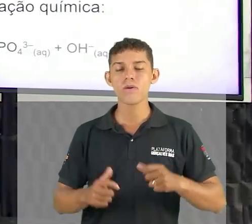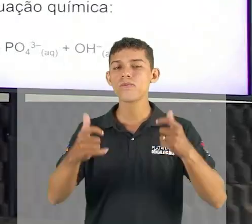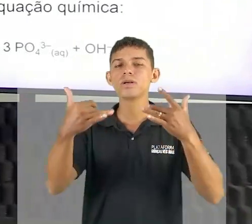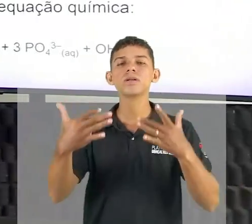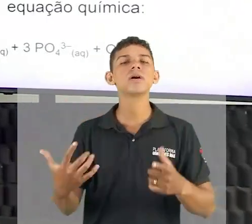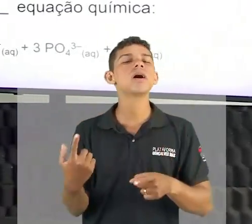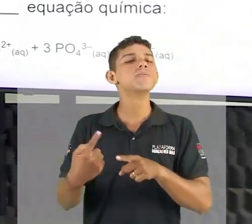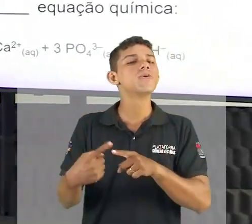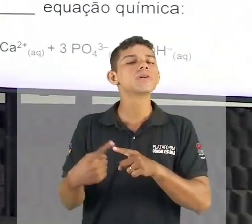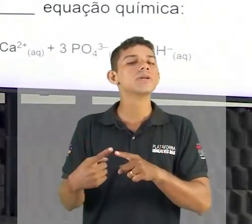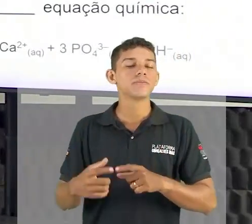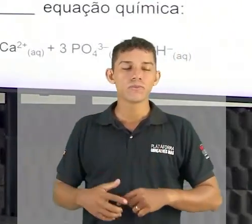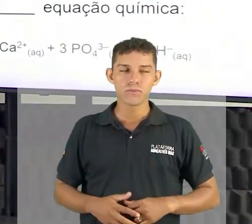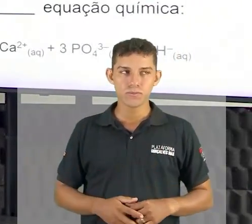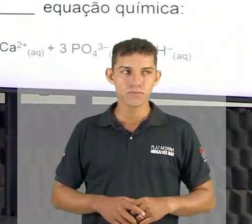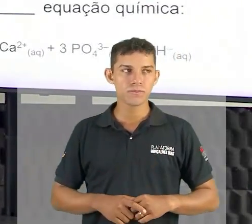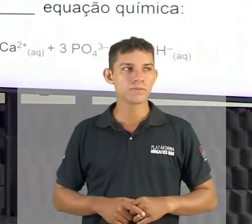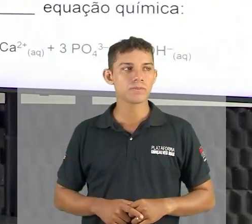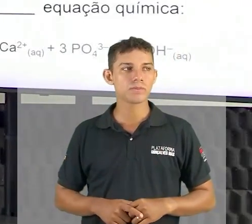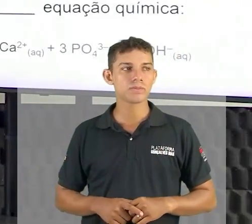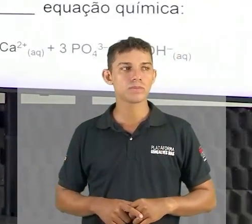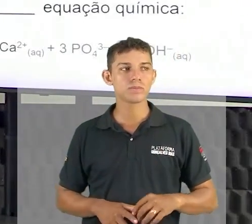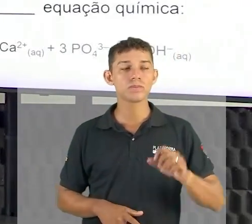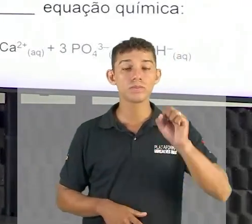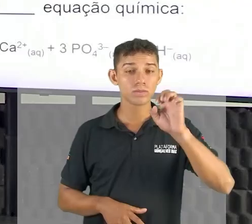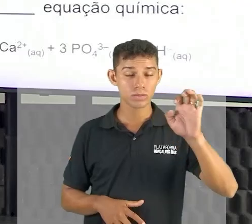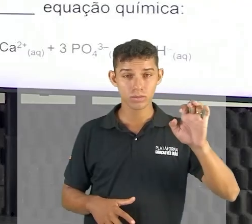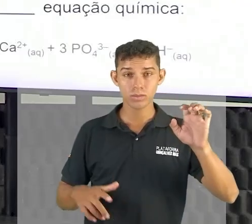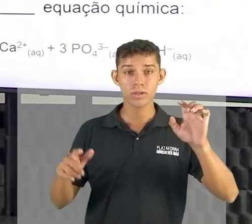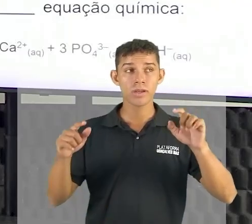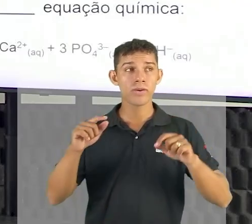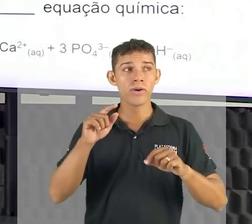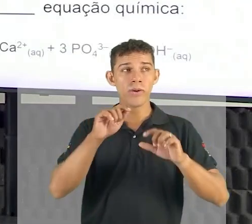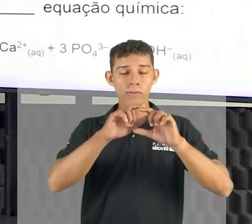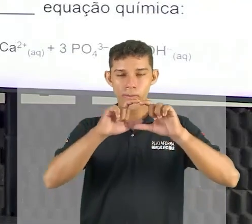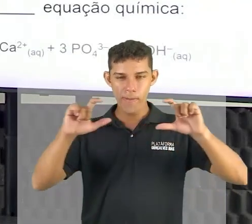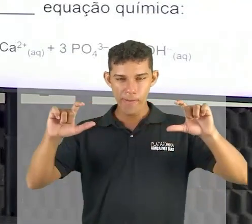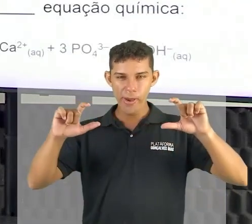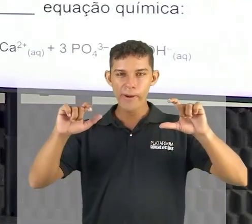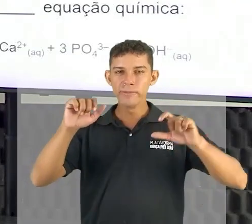que acontece isso. Se o meio é ácido,